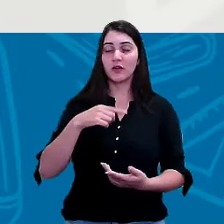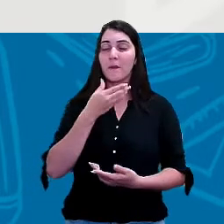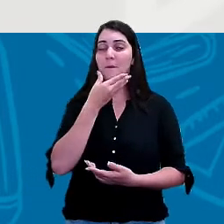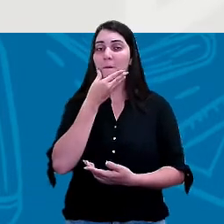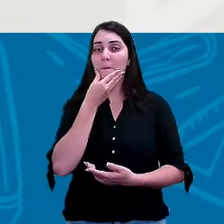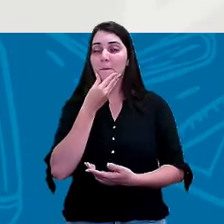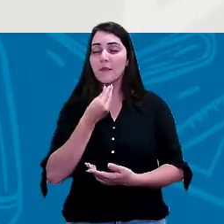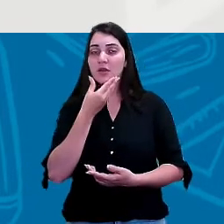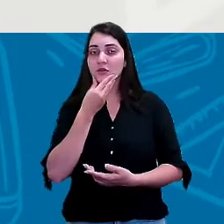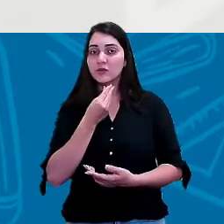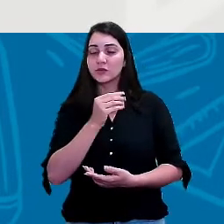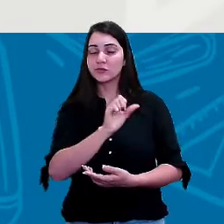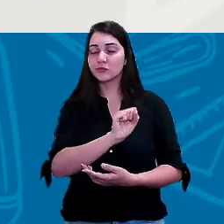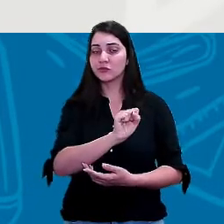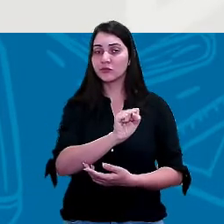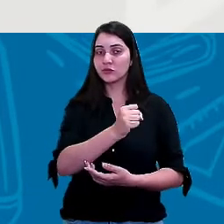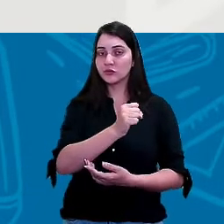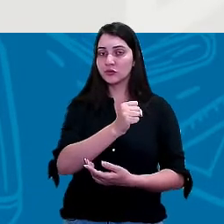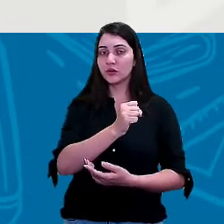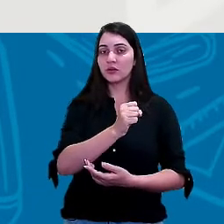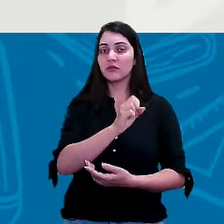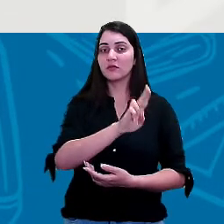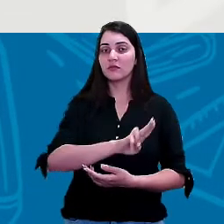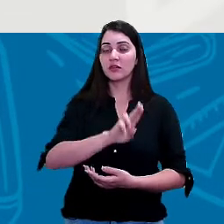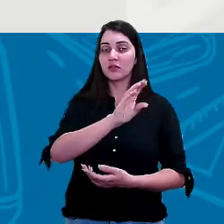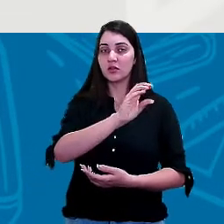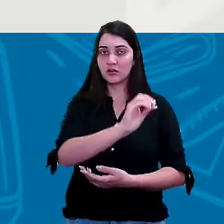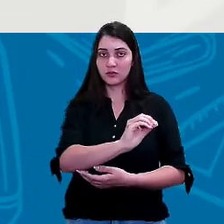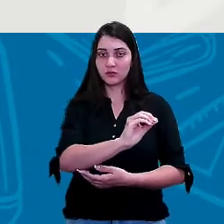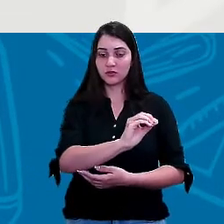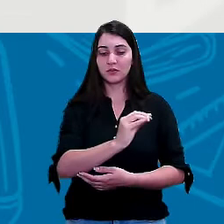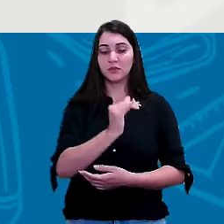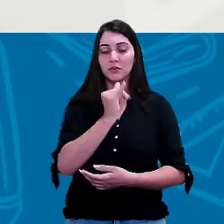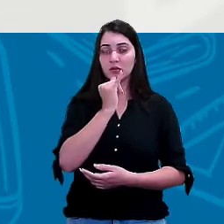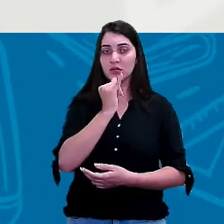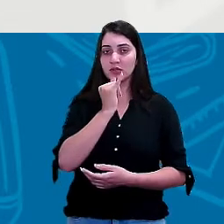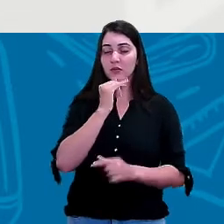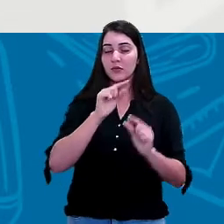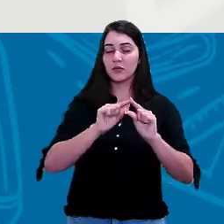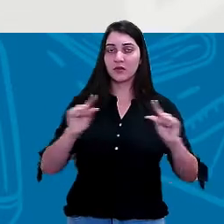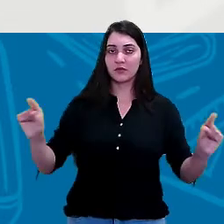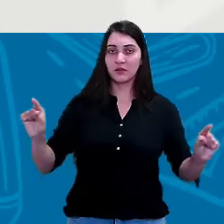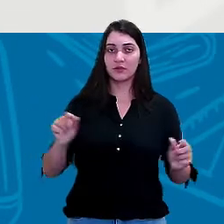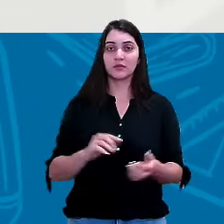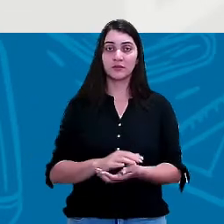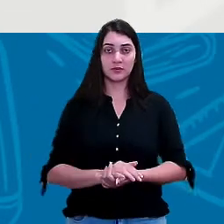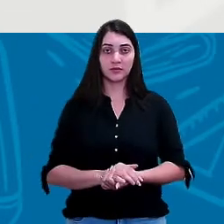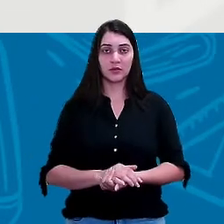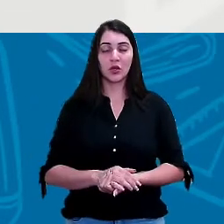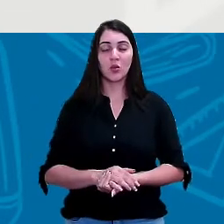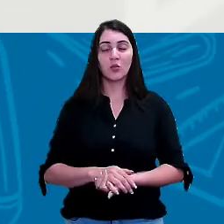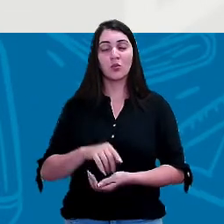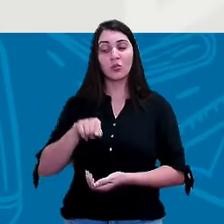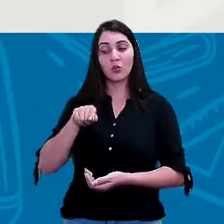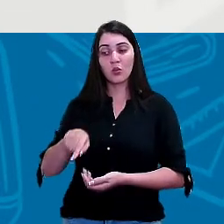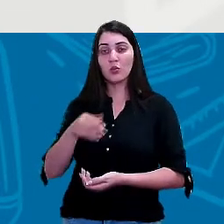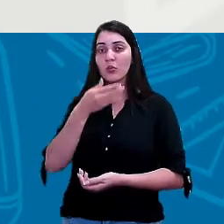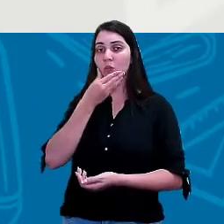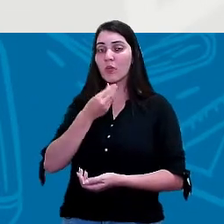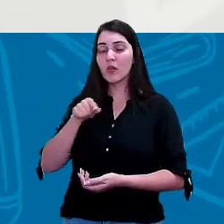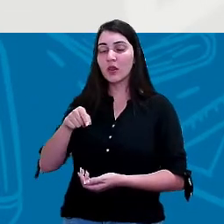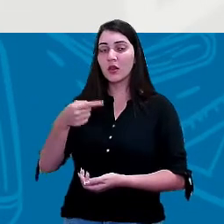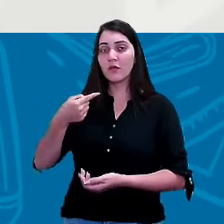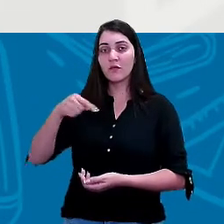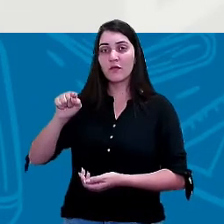no singular, eu uso o. Por exemplo, aí nessa frase que temos: o garoto